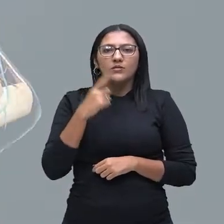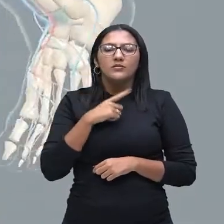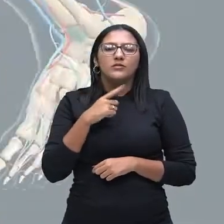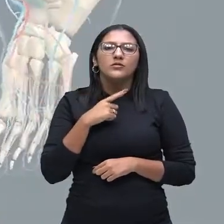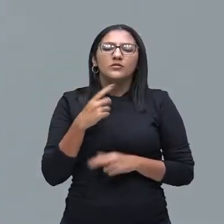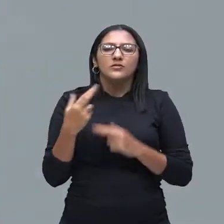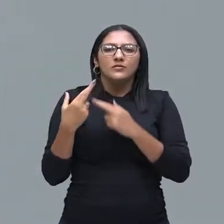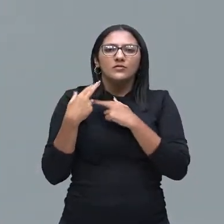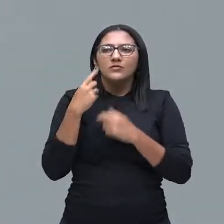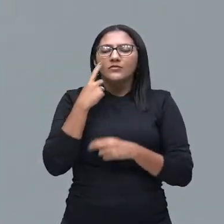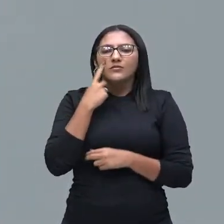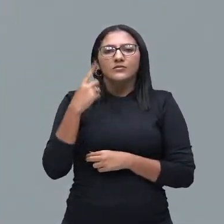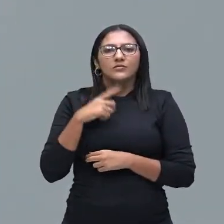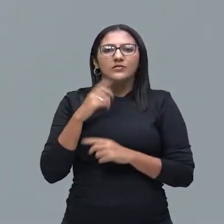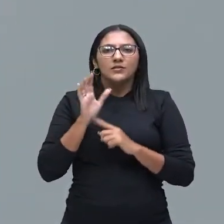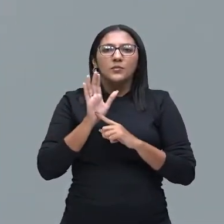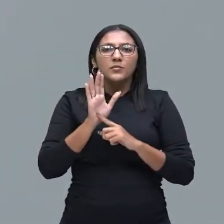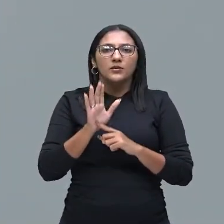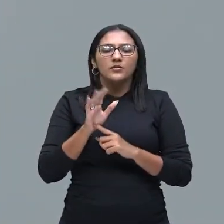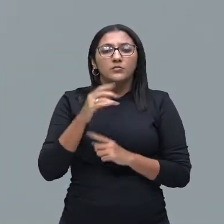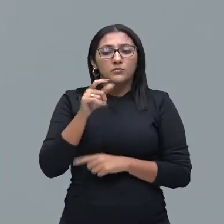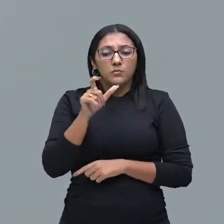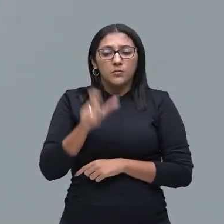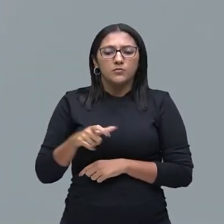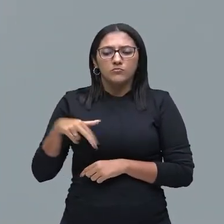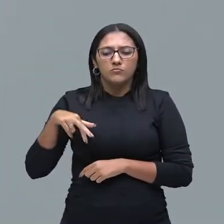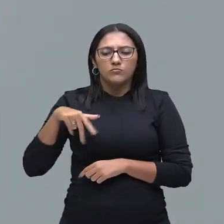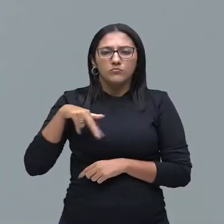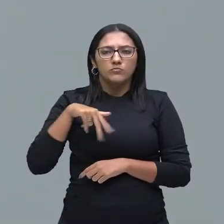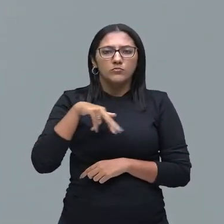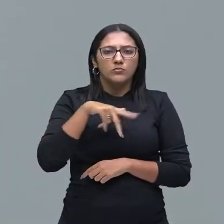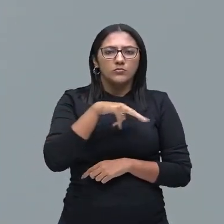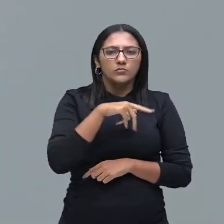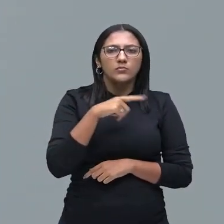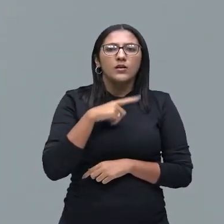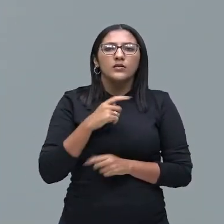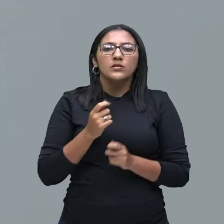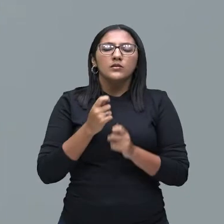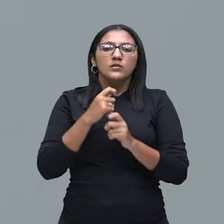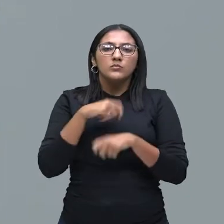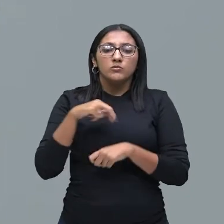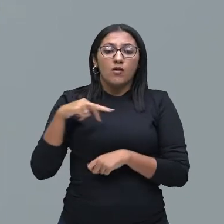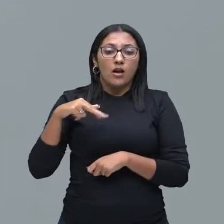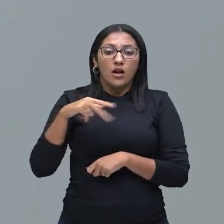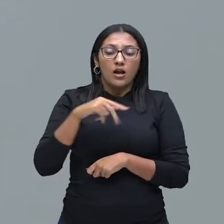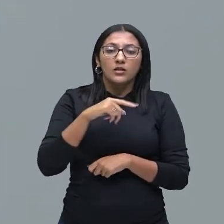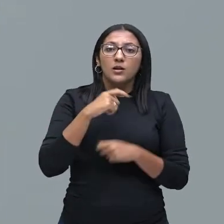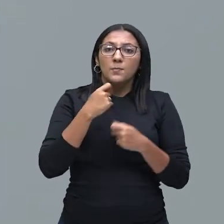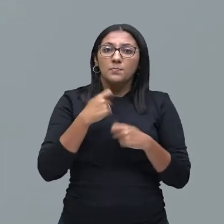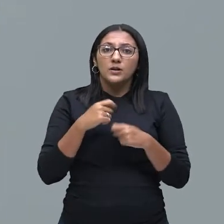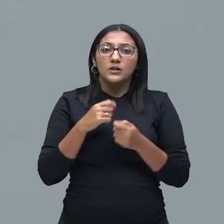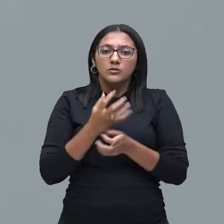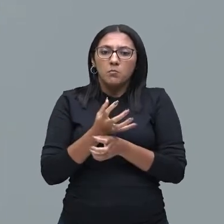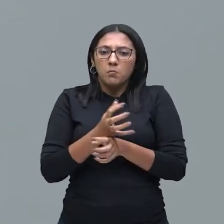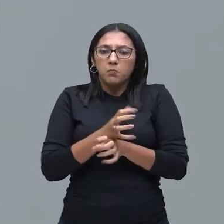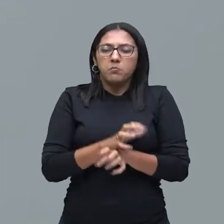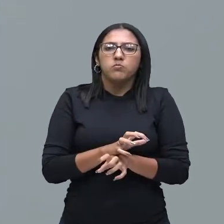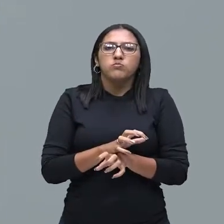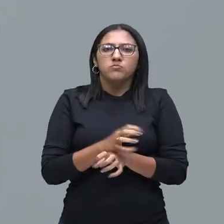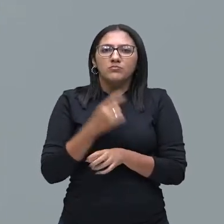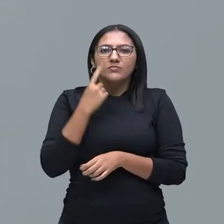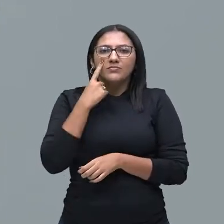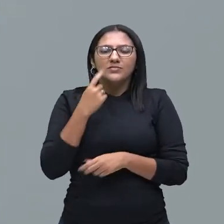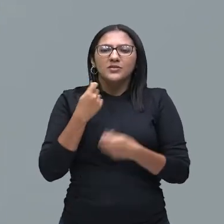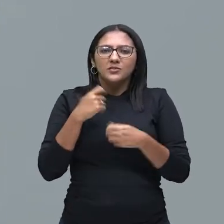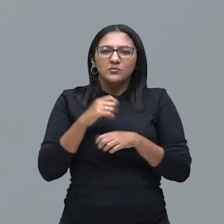vídeo onde apresenta a pessoa andando, né? E para que essa pessoa consiga andar, ela precisa que o músculo funcione. E para o